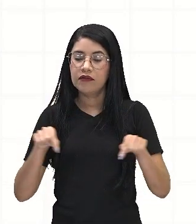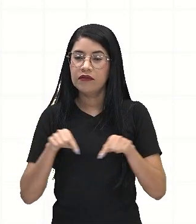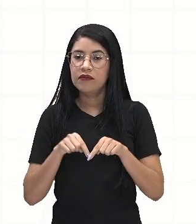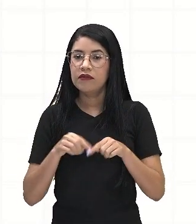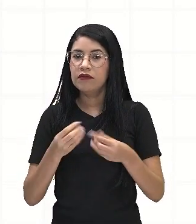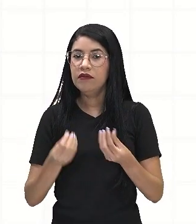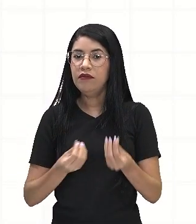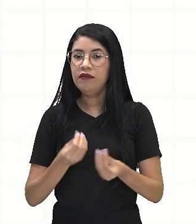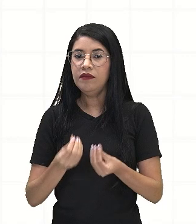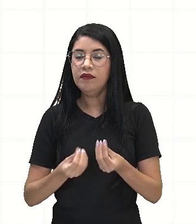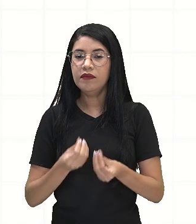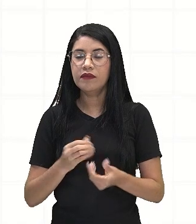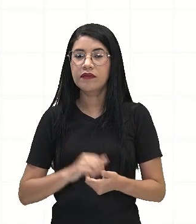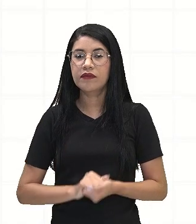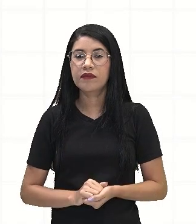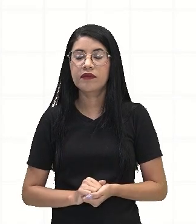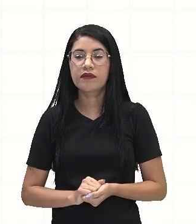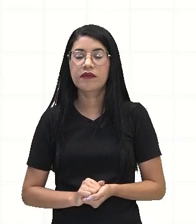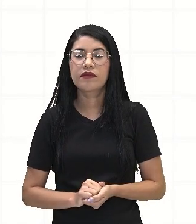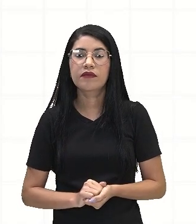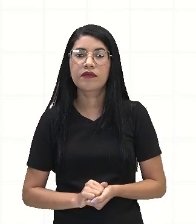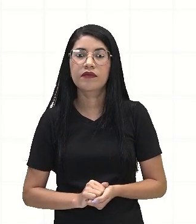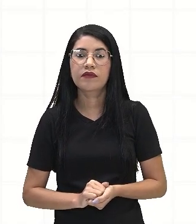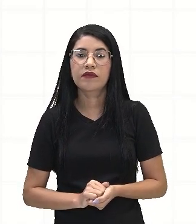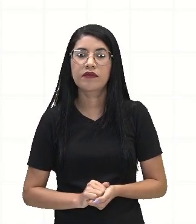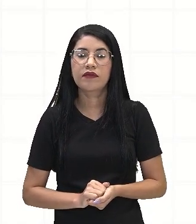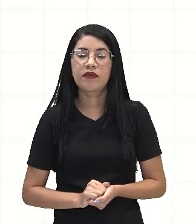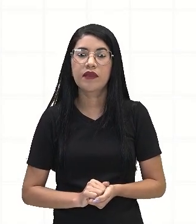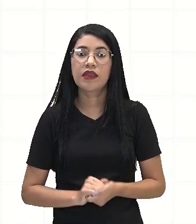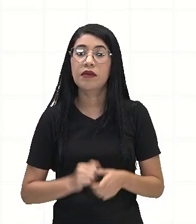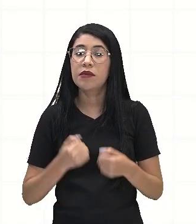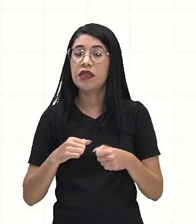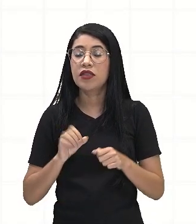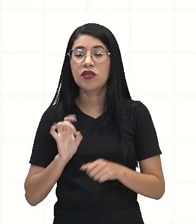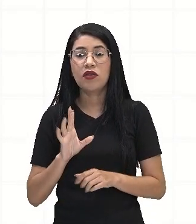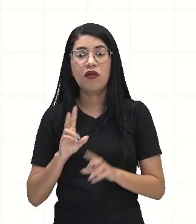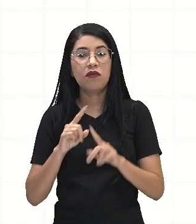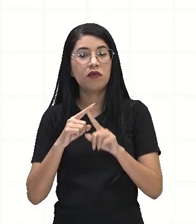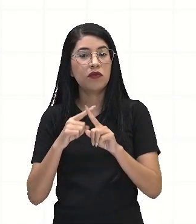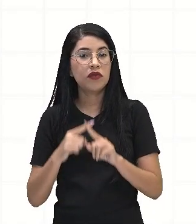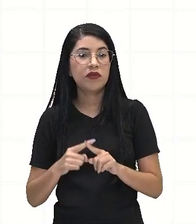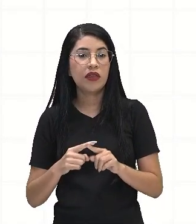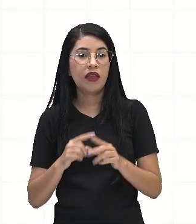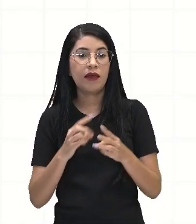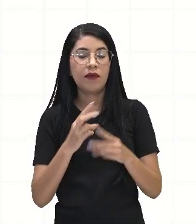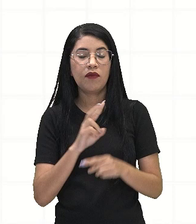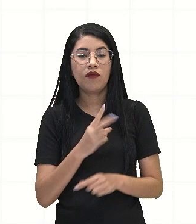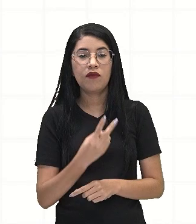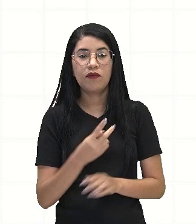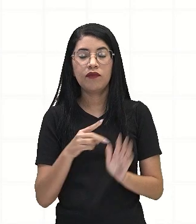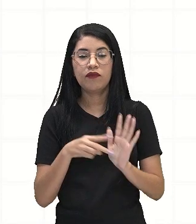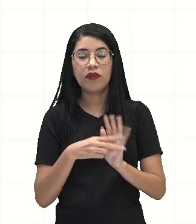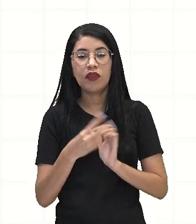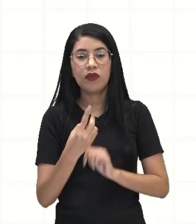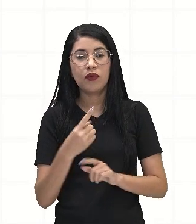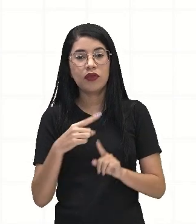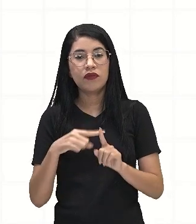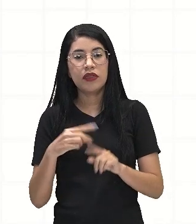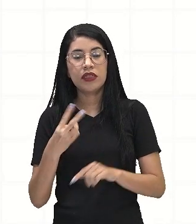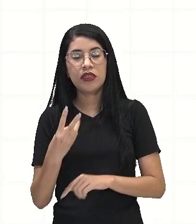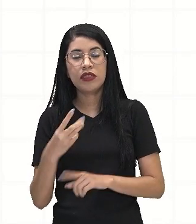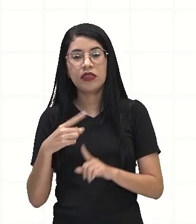d'água? Simples, né? Vou só multiplicar ali as 3 medidas, né? 2 metros por